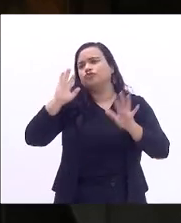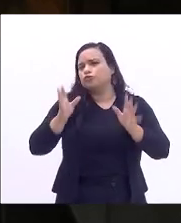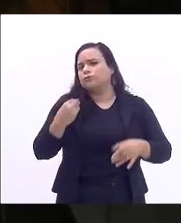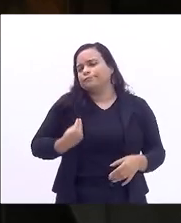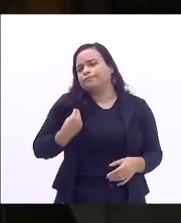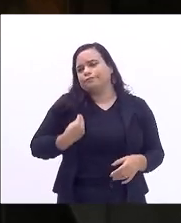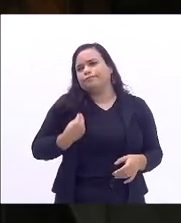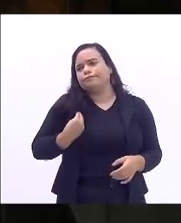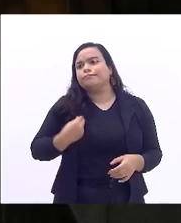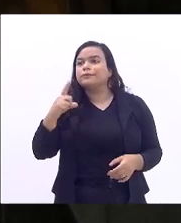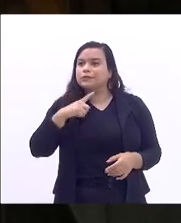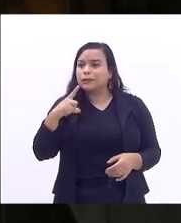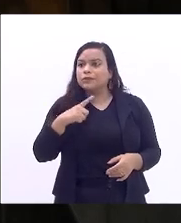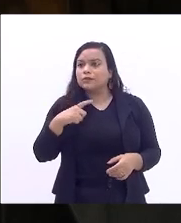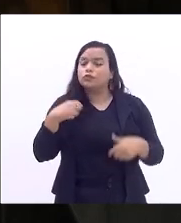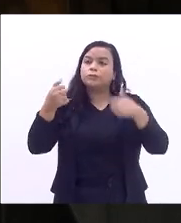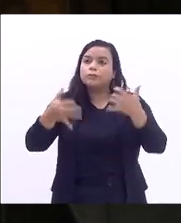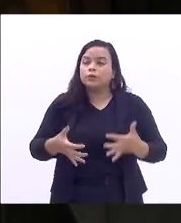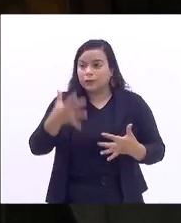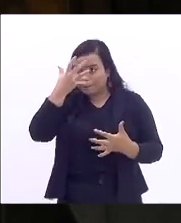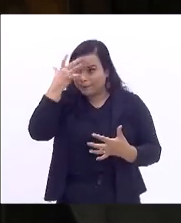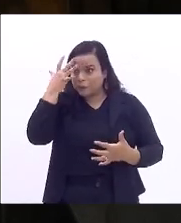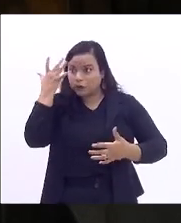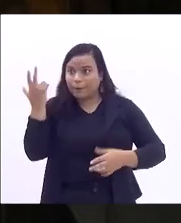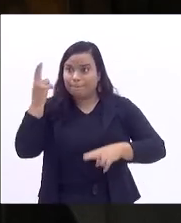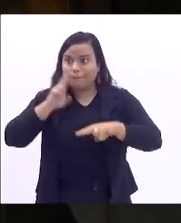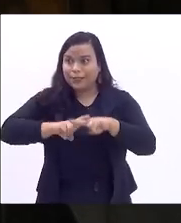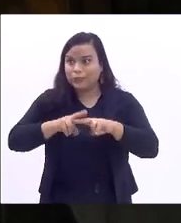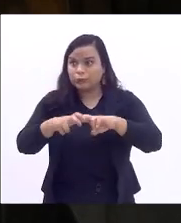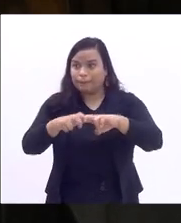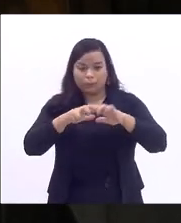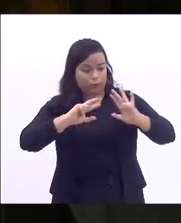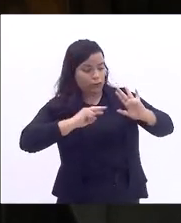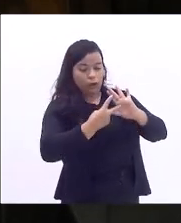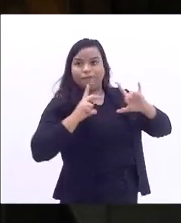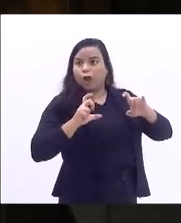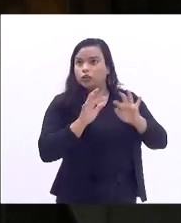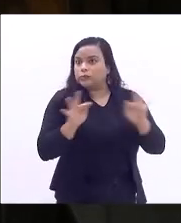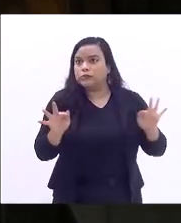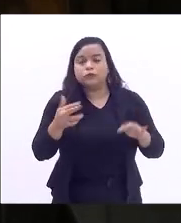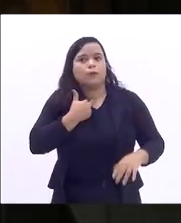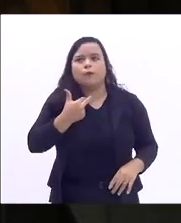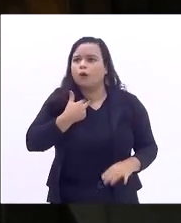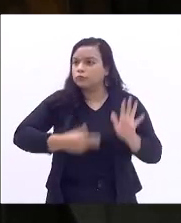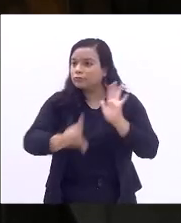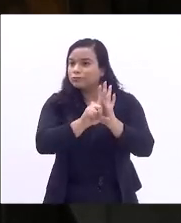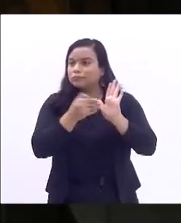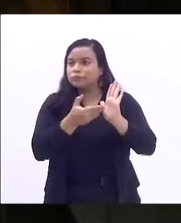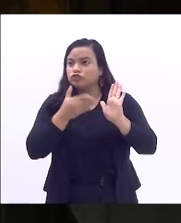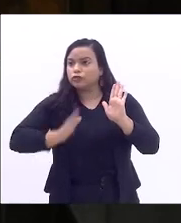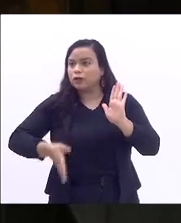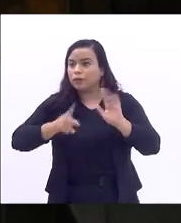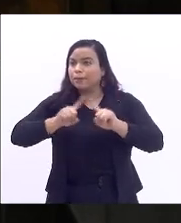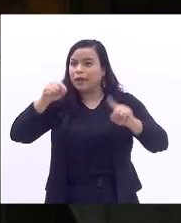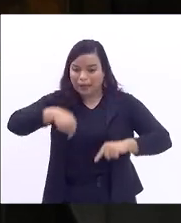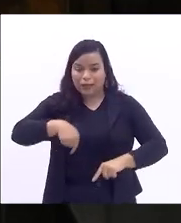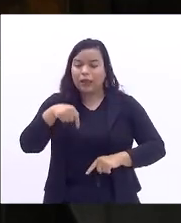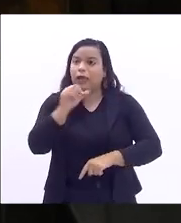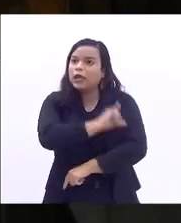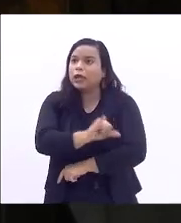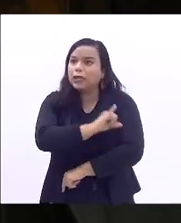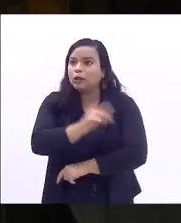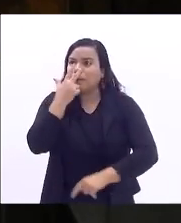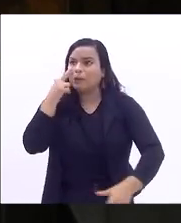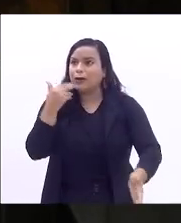existentes que diz ninguém pode ser preso com simples reconhecimento fotográfico é lei mas só que aqui no Rio de Janeiro e em